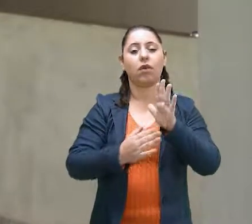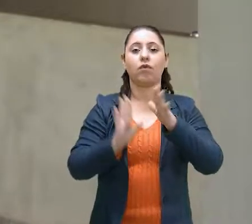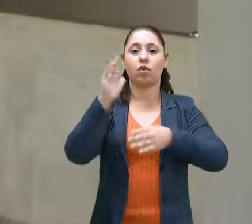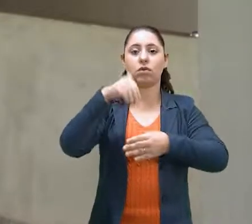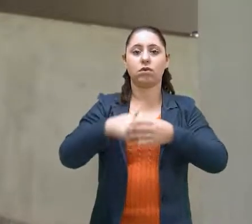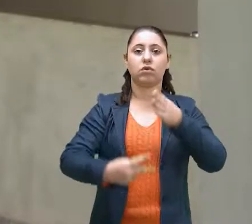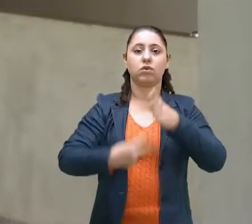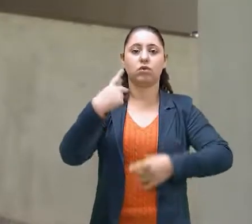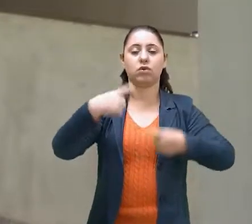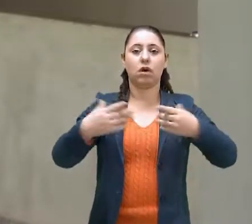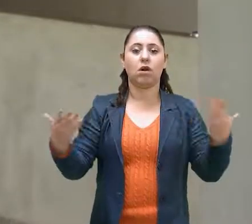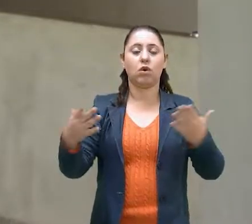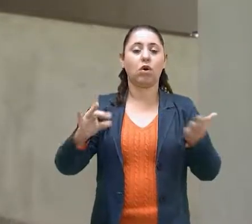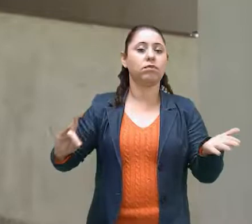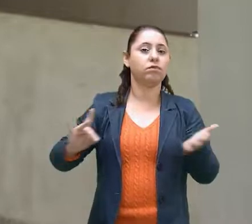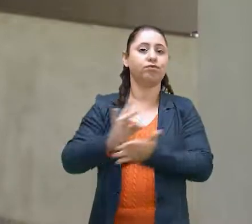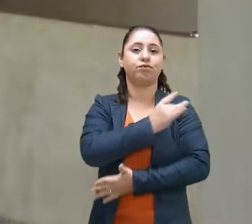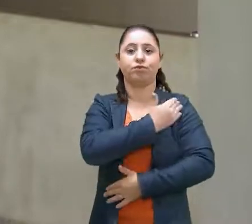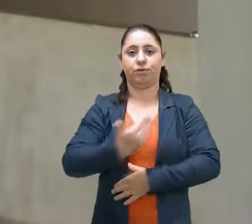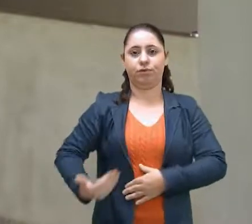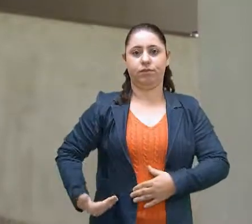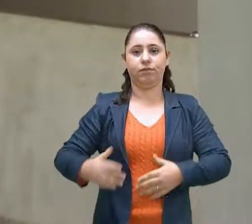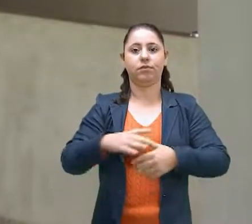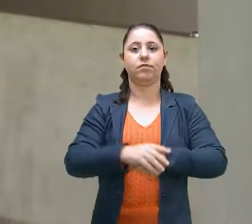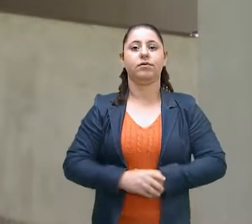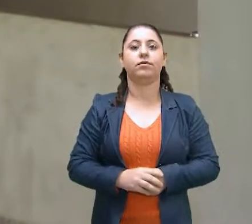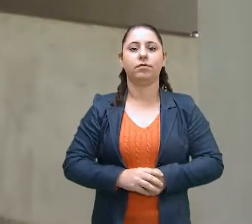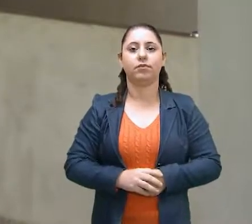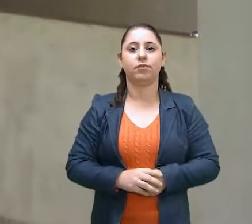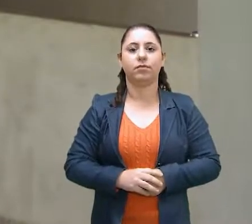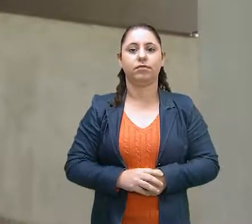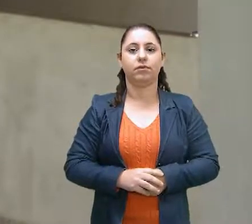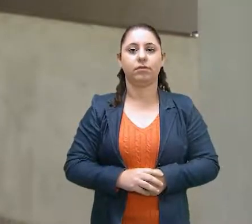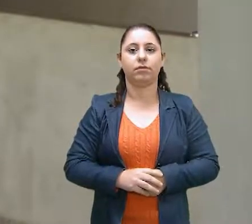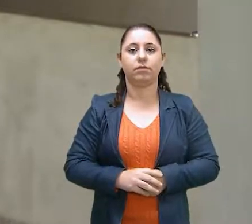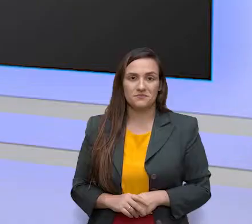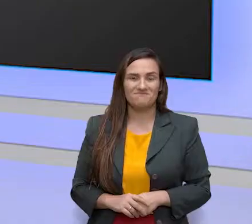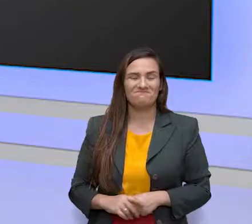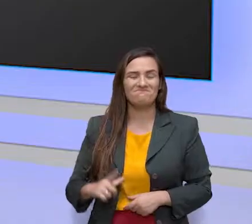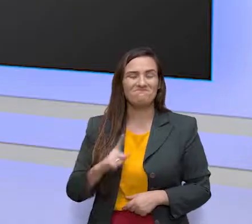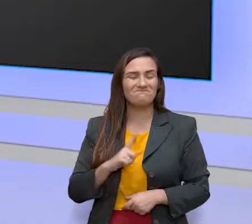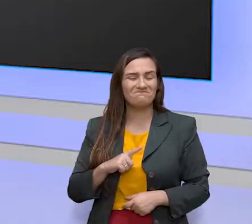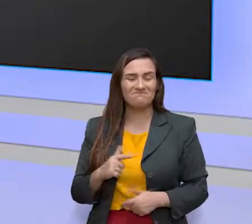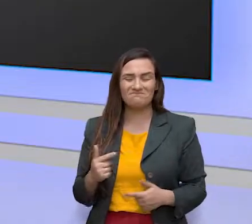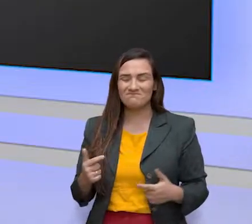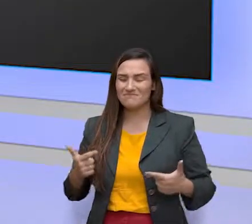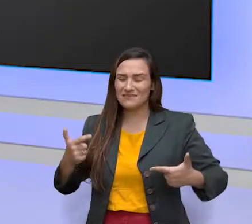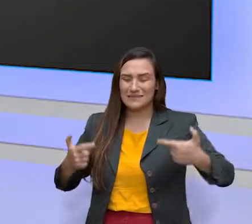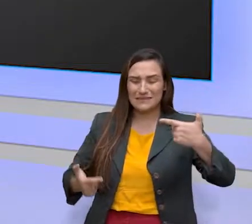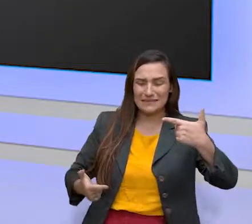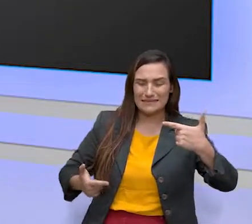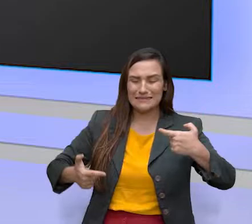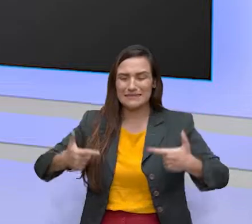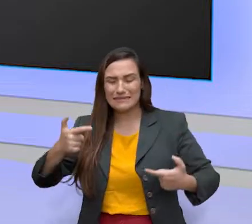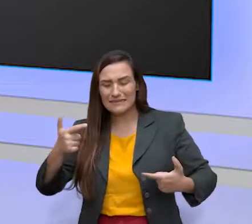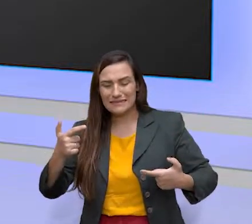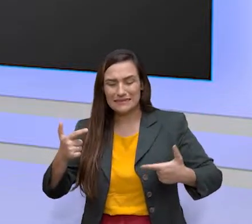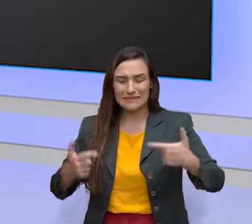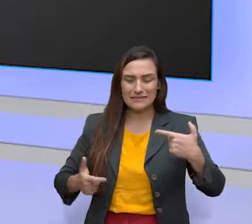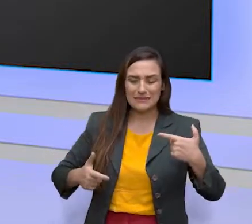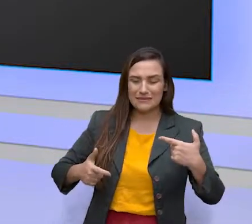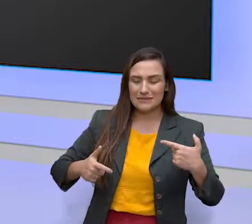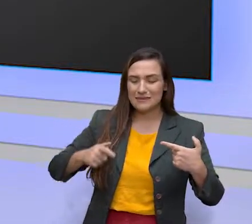votada em segunda discussão segue agora para a sanção do chefe do Poder Executivo. O conflito entre Rússia